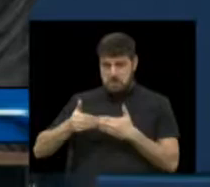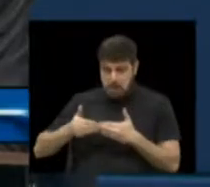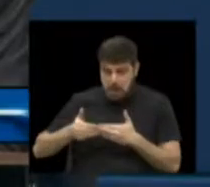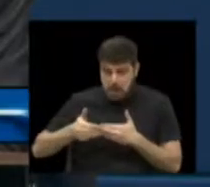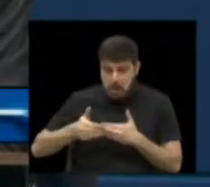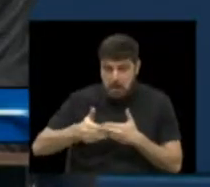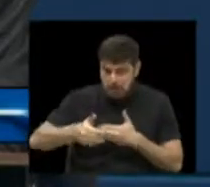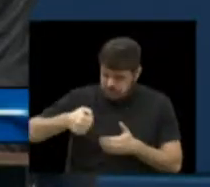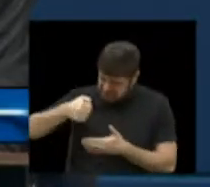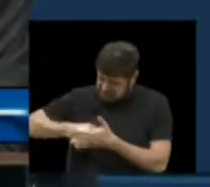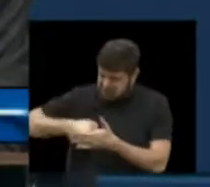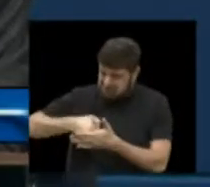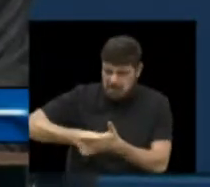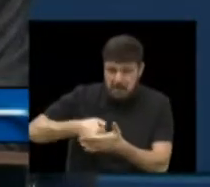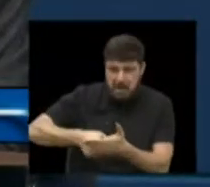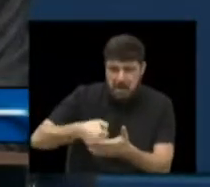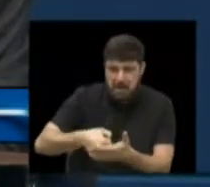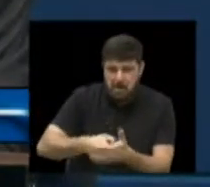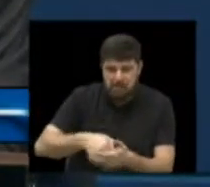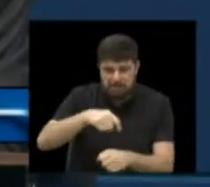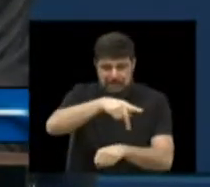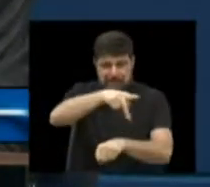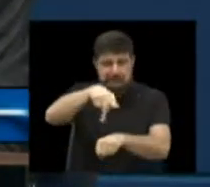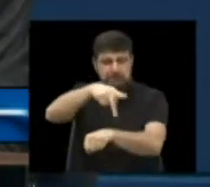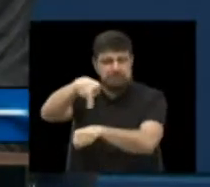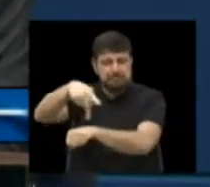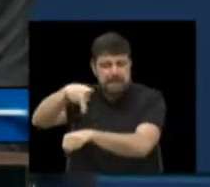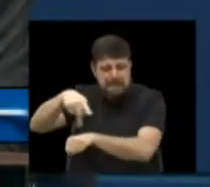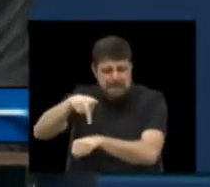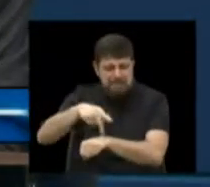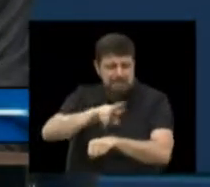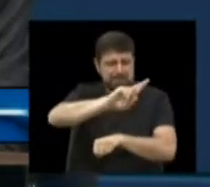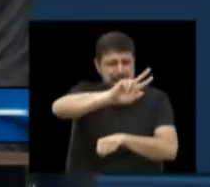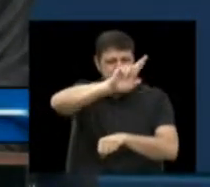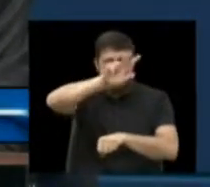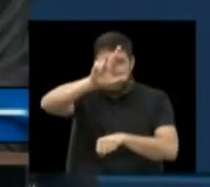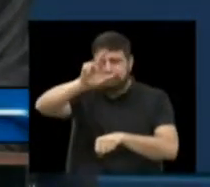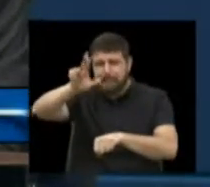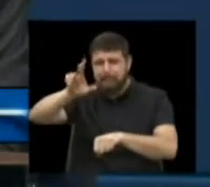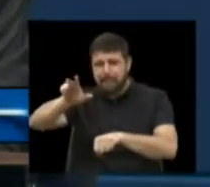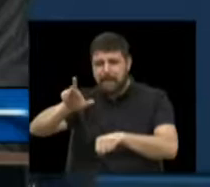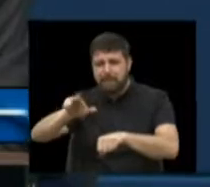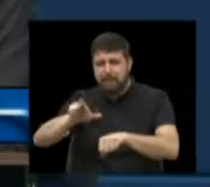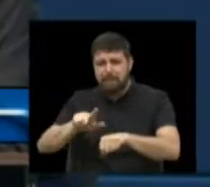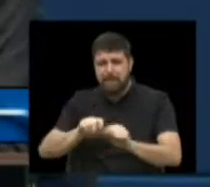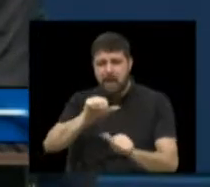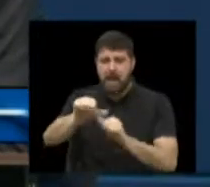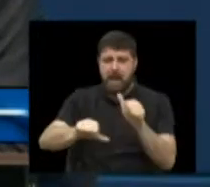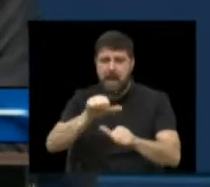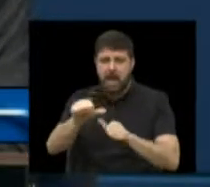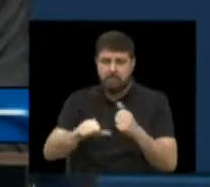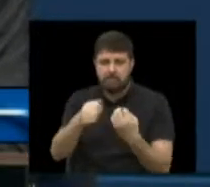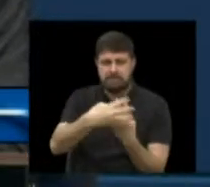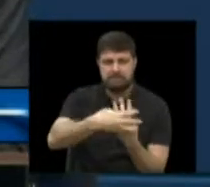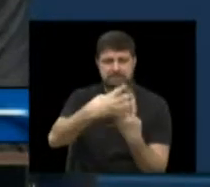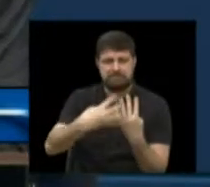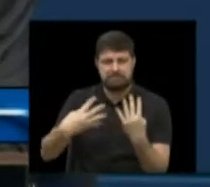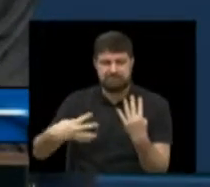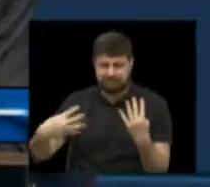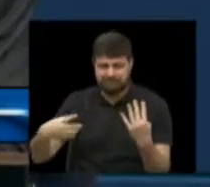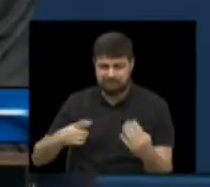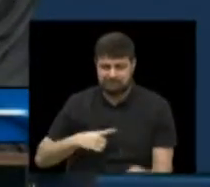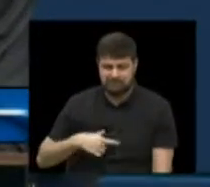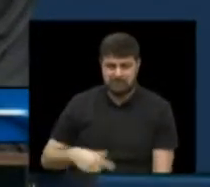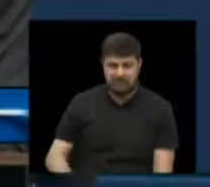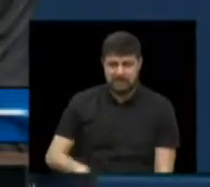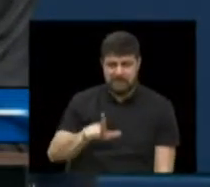de reconhecimento, país por país, né, dessa definição pela OMS. Foram 4 anos até que